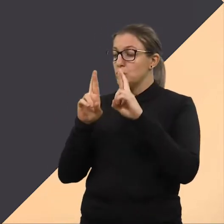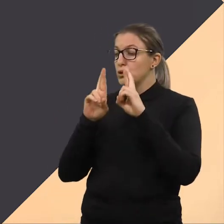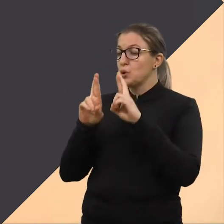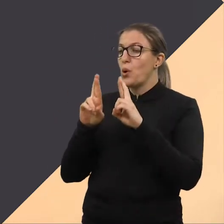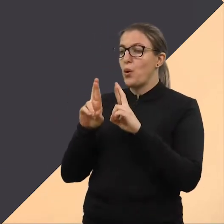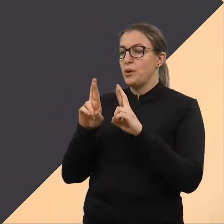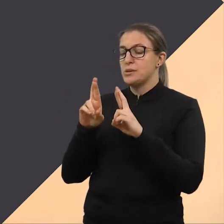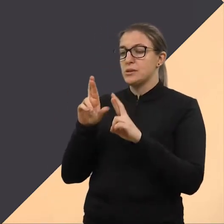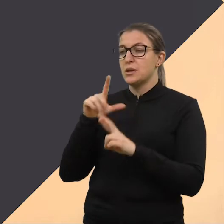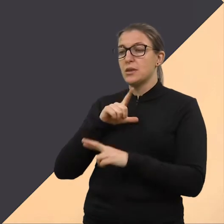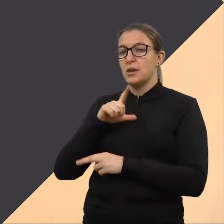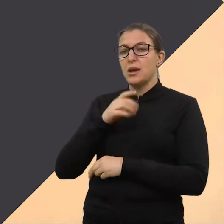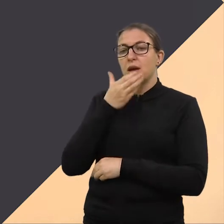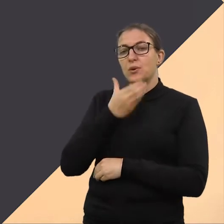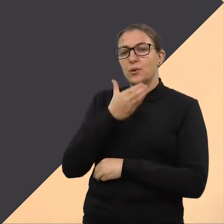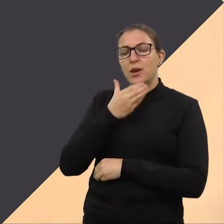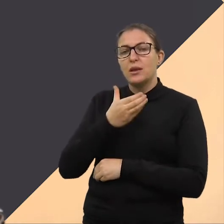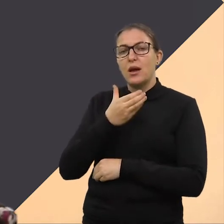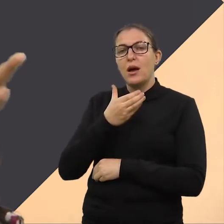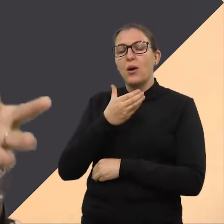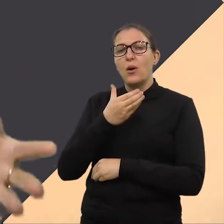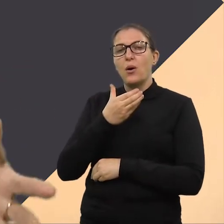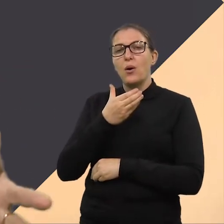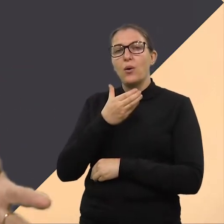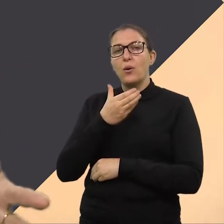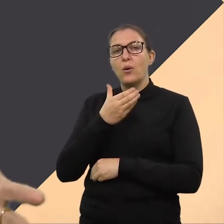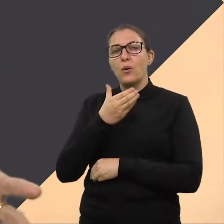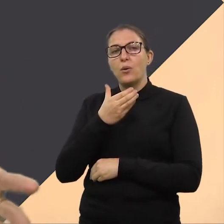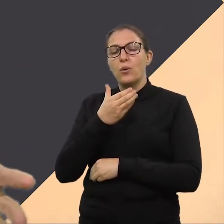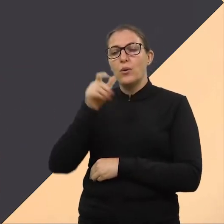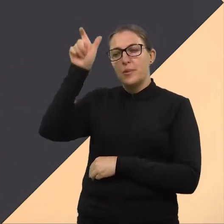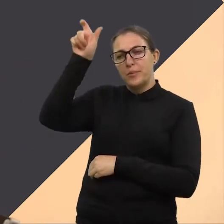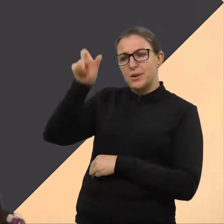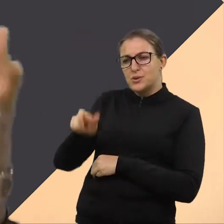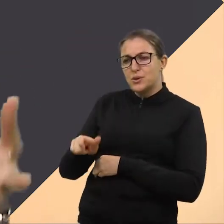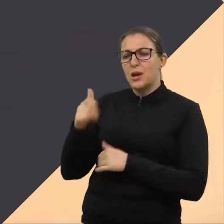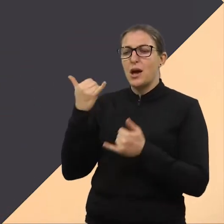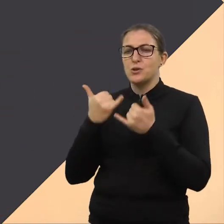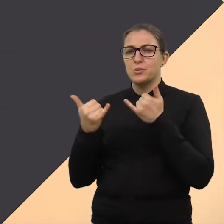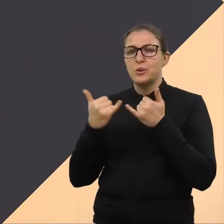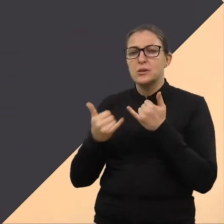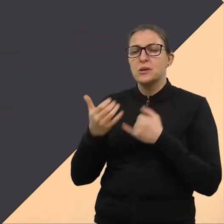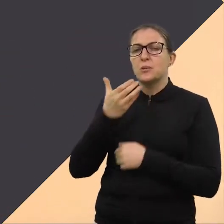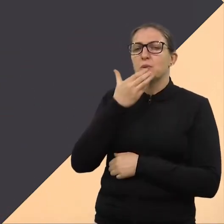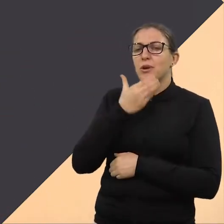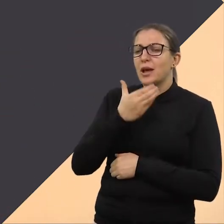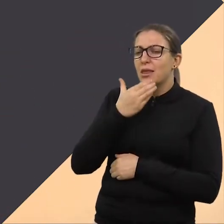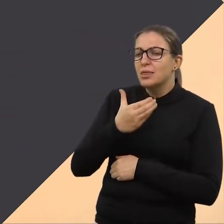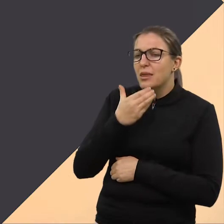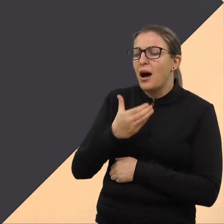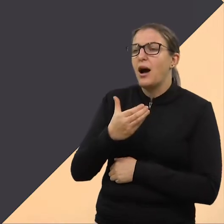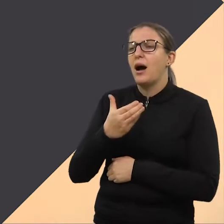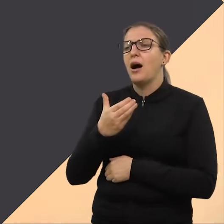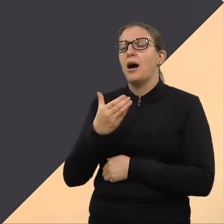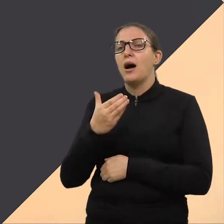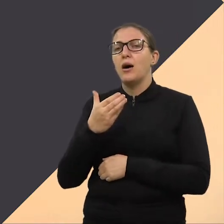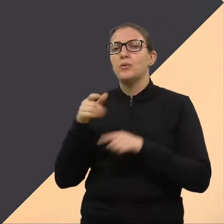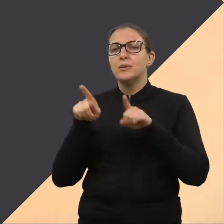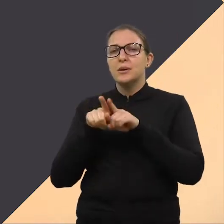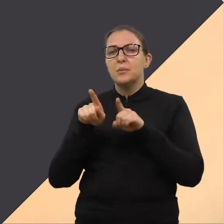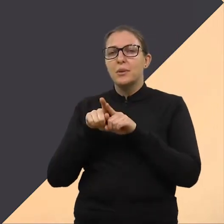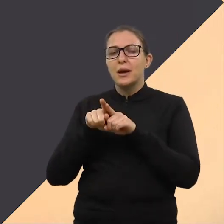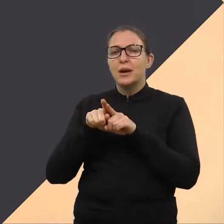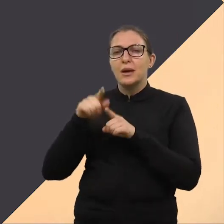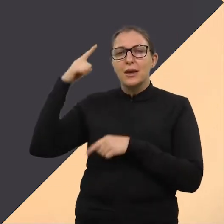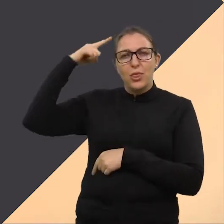espera também do Natal é o tradicional Papai Noel. As crianças, as famílias, elas buscam... Nós vamos